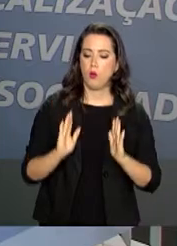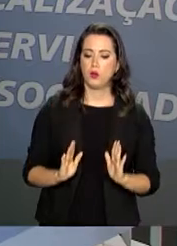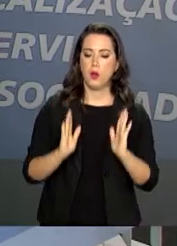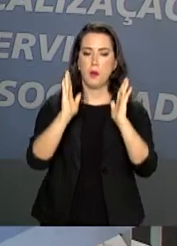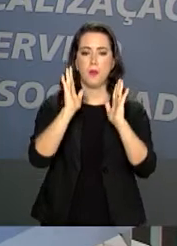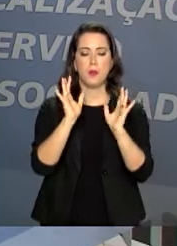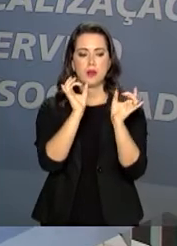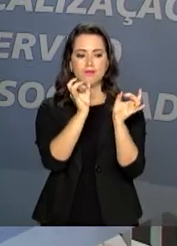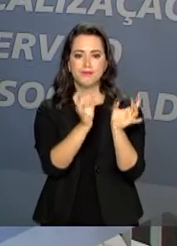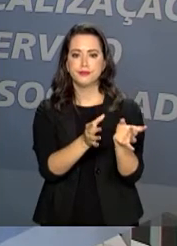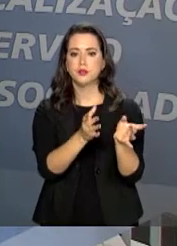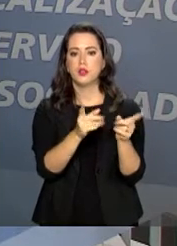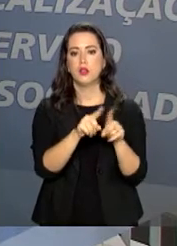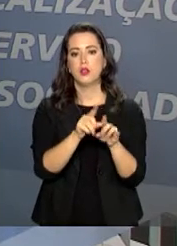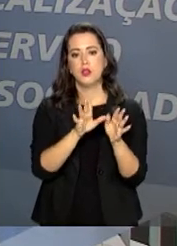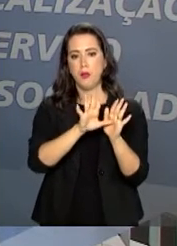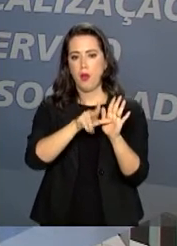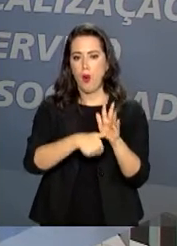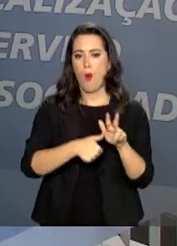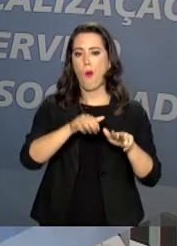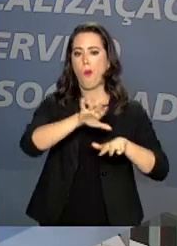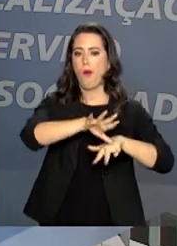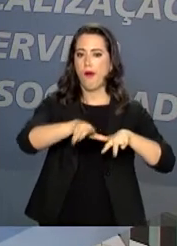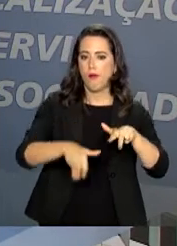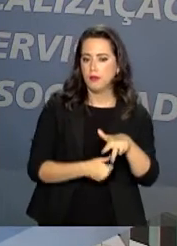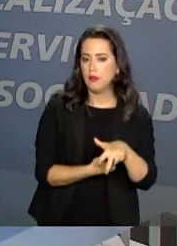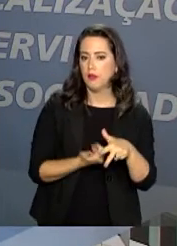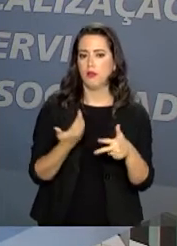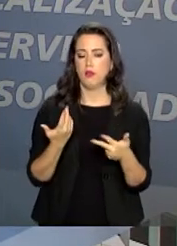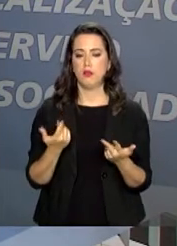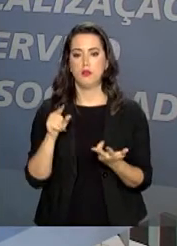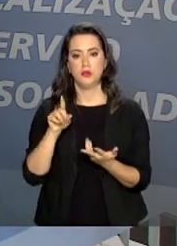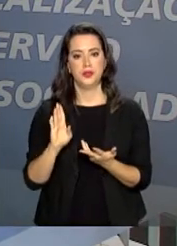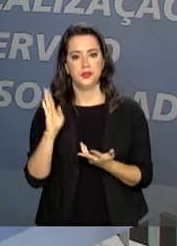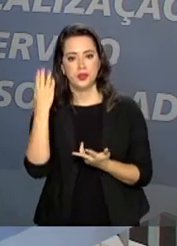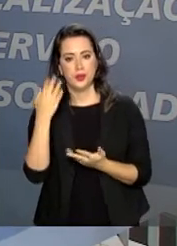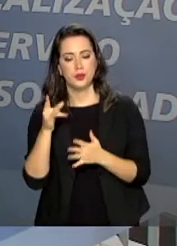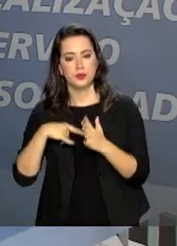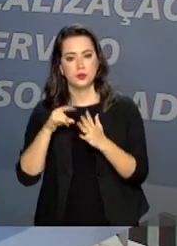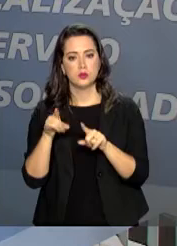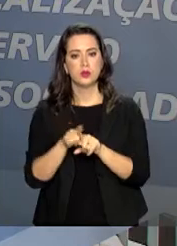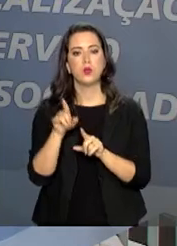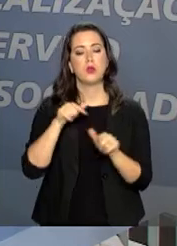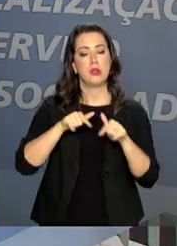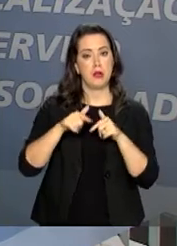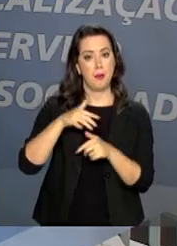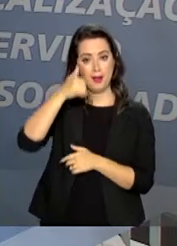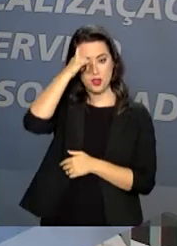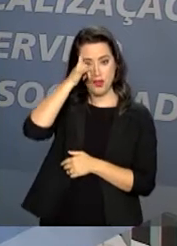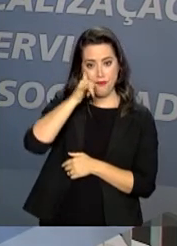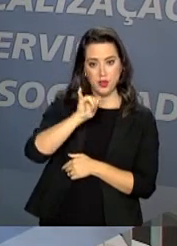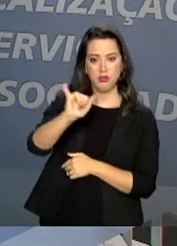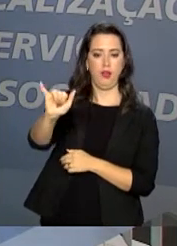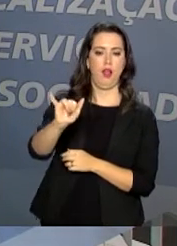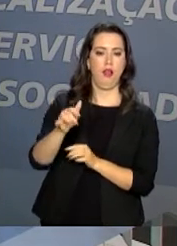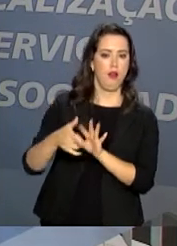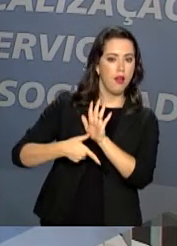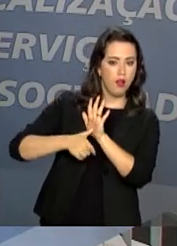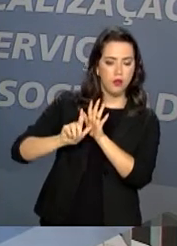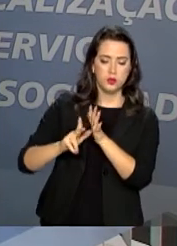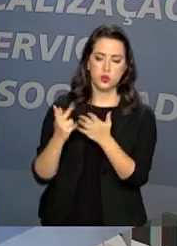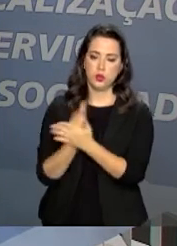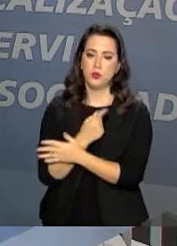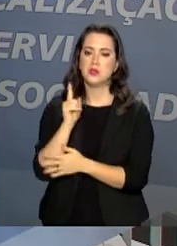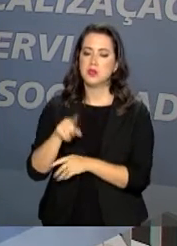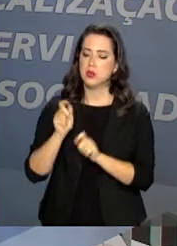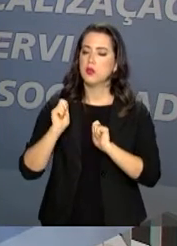para diminuir os desvios fraudes com esse trabalho preventivo é possível portanto hoje nós temos